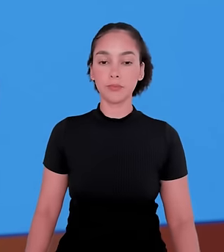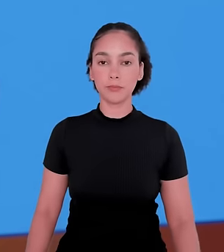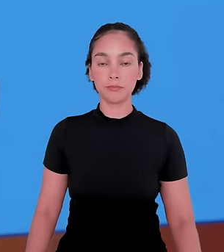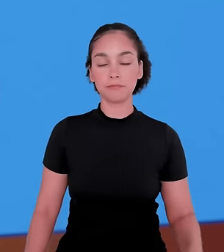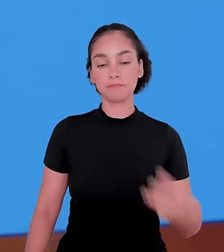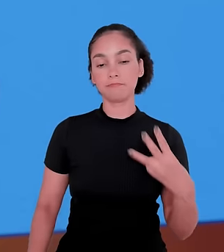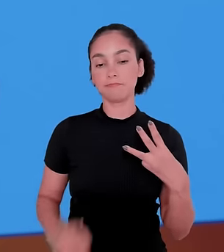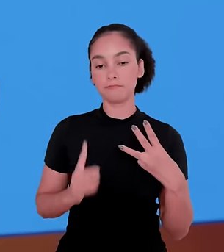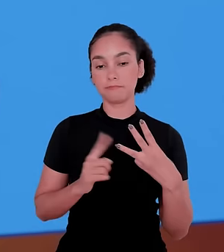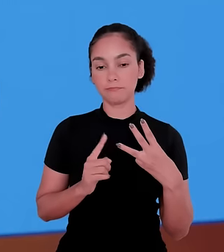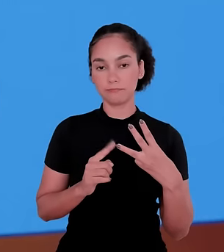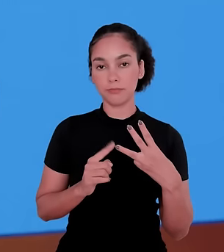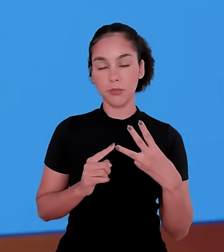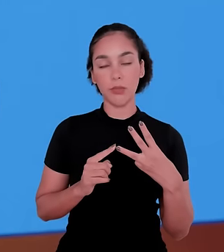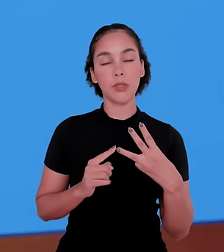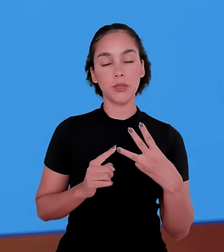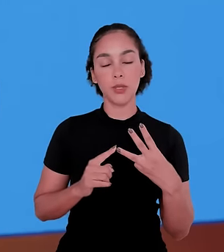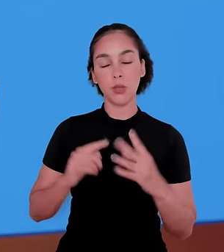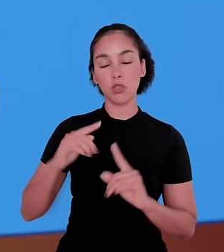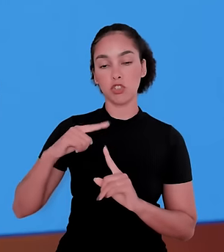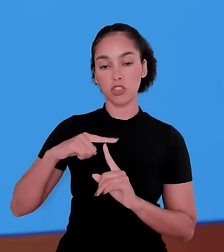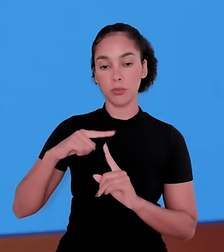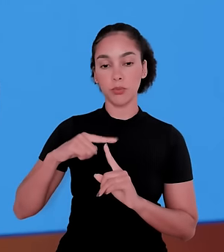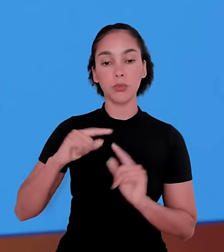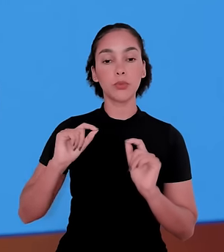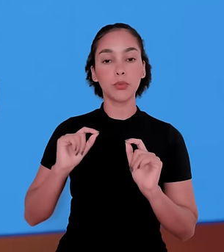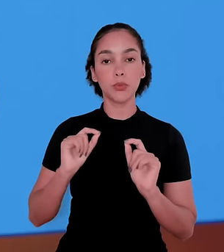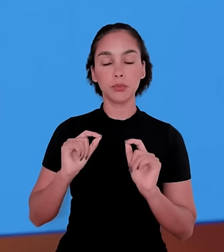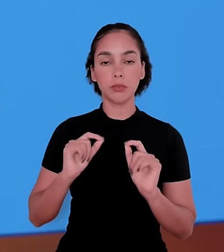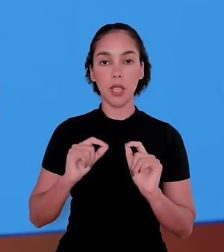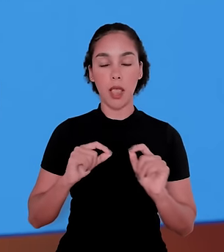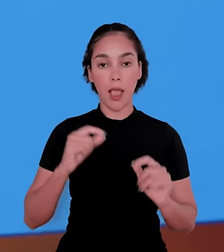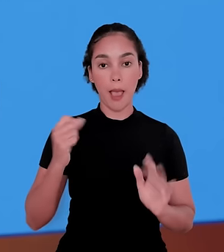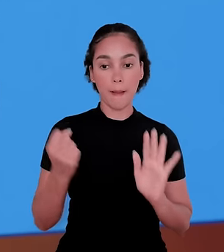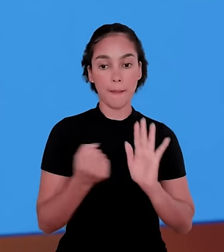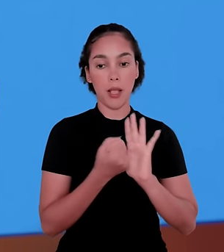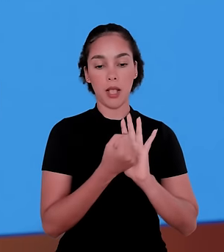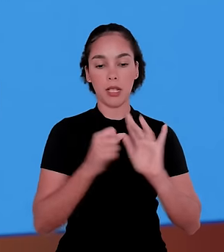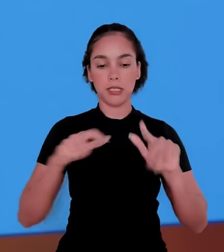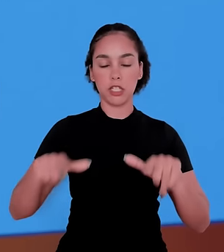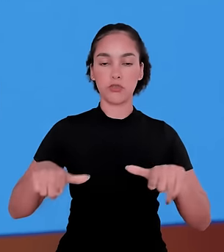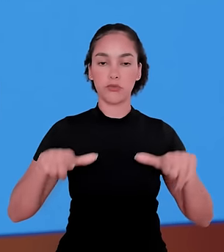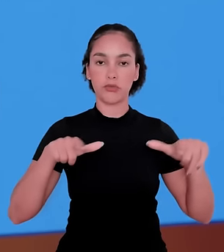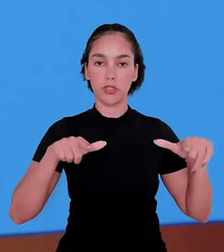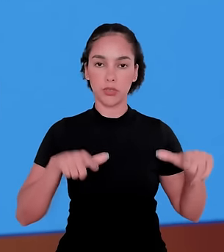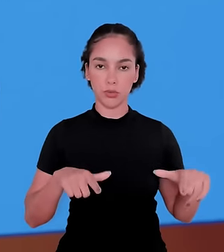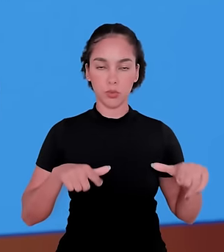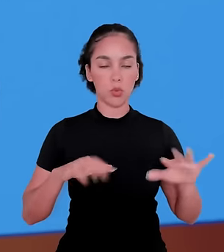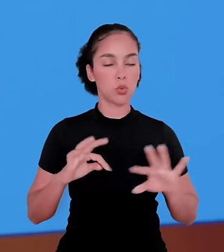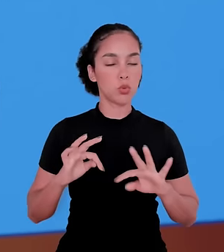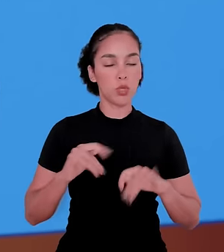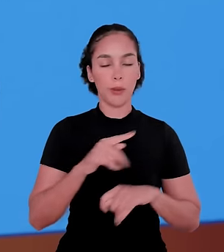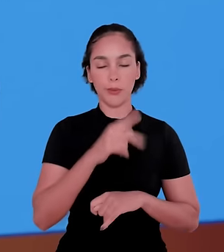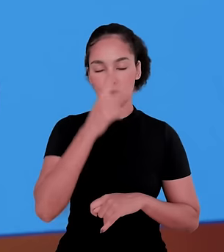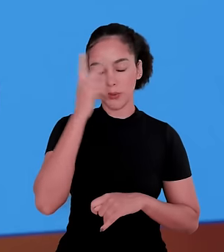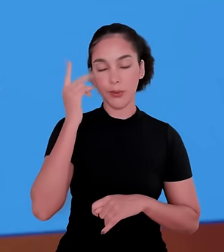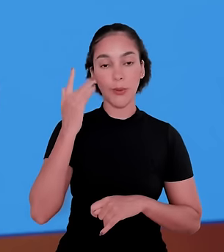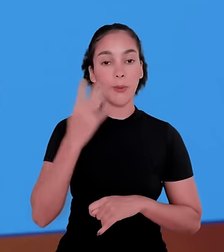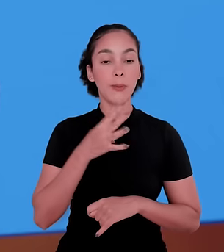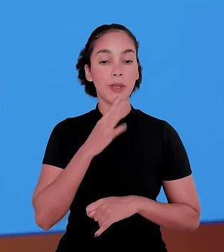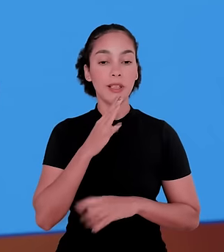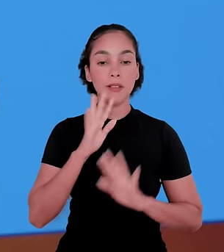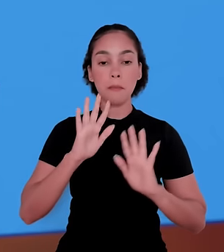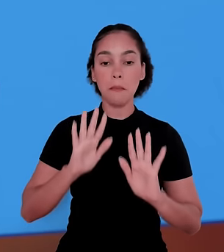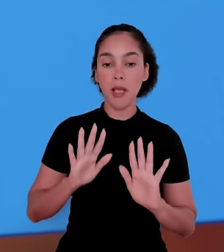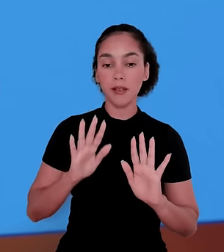tipo de marca que existe é a marca de certificação O que é uma marca de certificação todo mundo conhece mas talvez